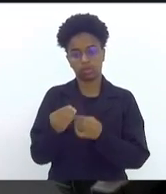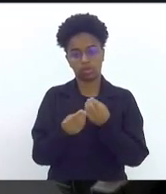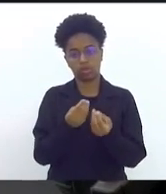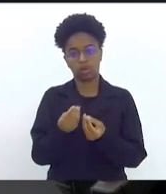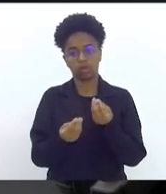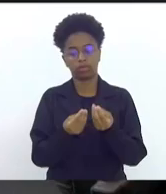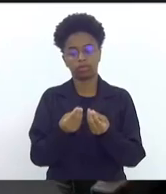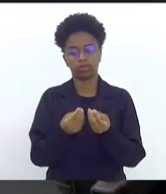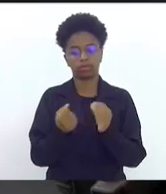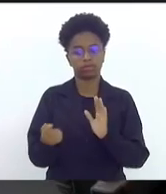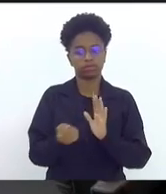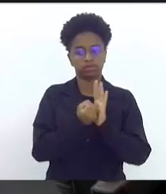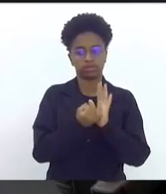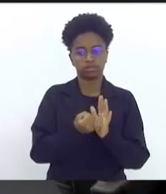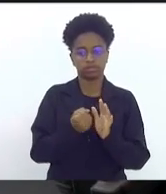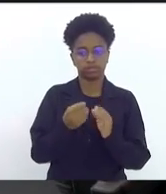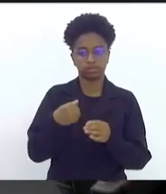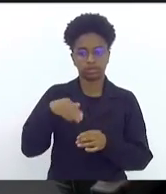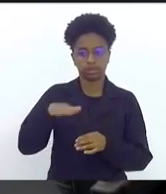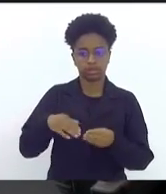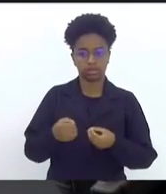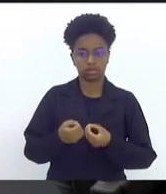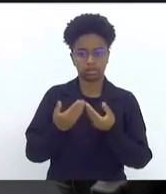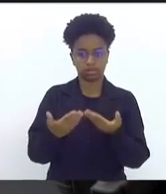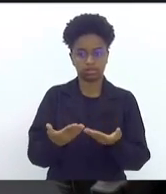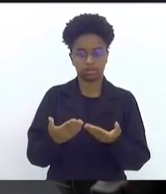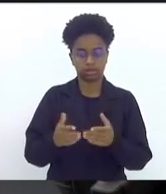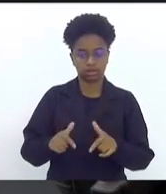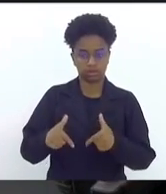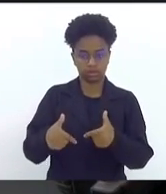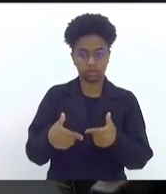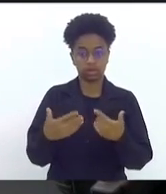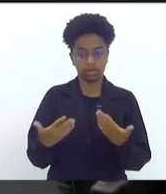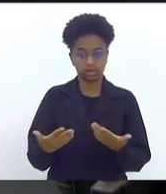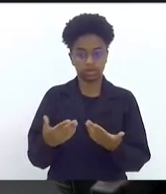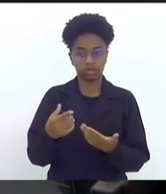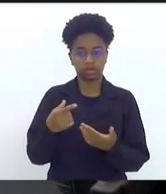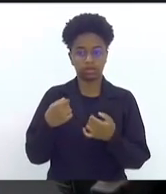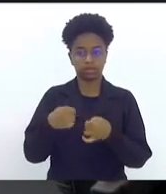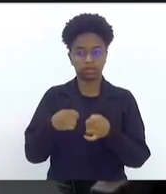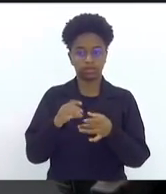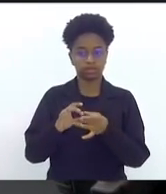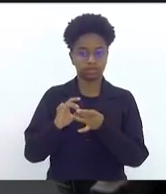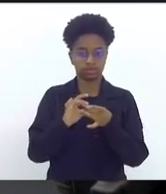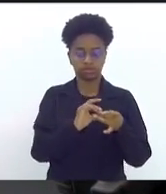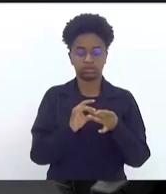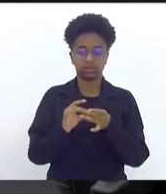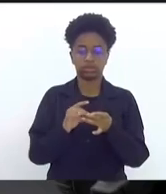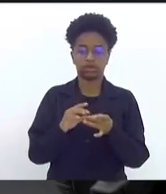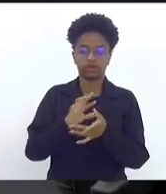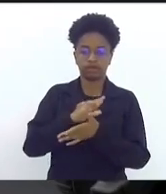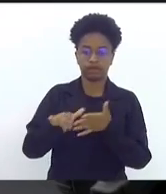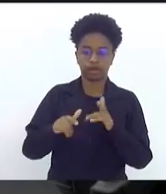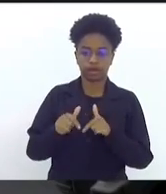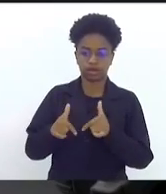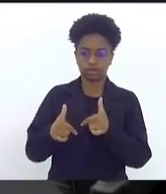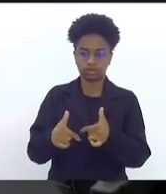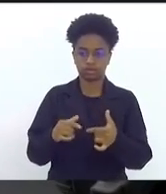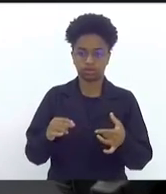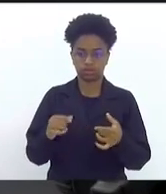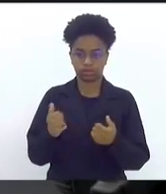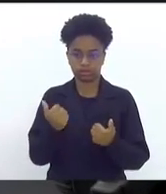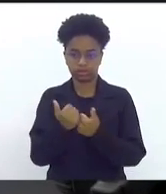atores. Novas legislações devem estar, portanto, acompanhadas de múltiplas ações concorrentes. Daí